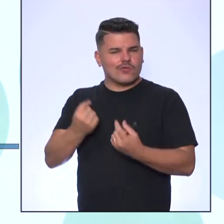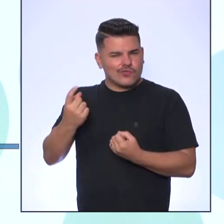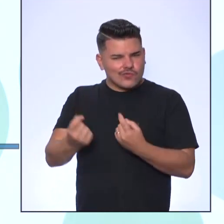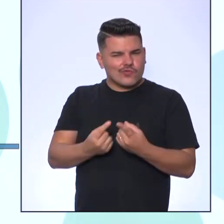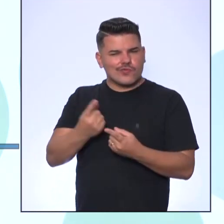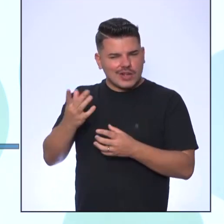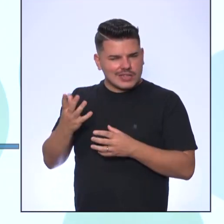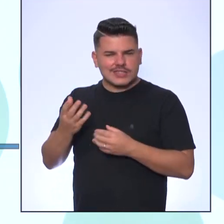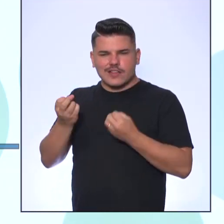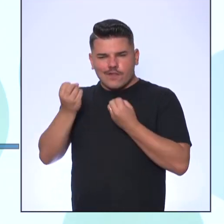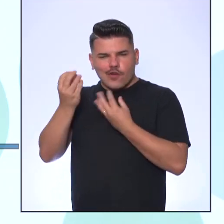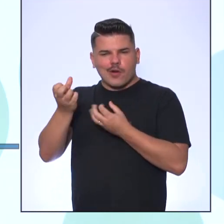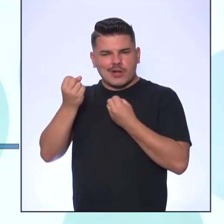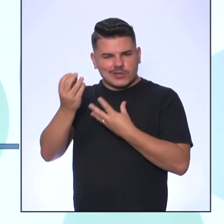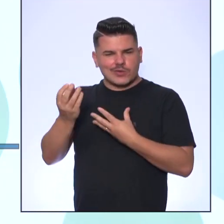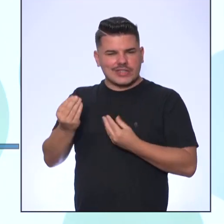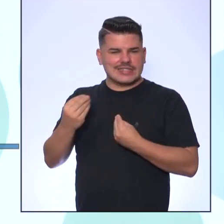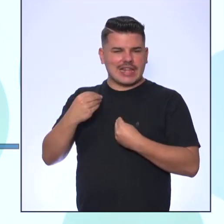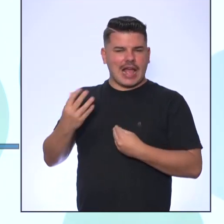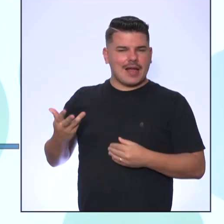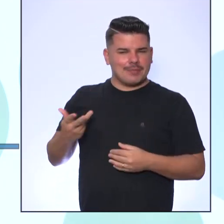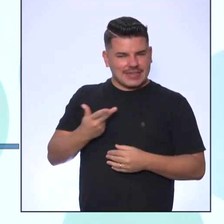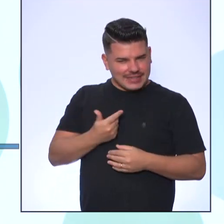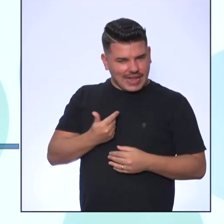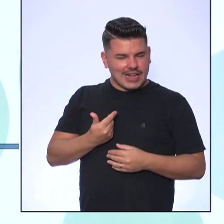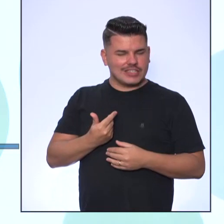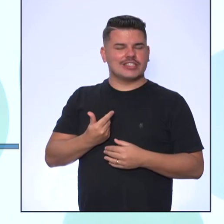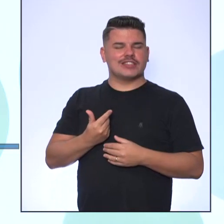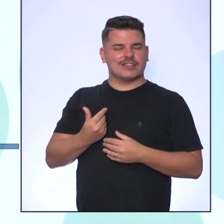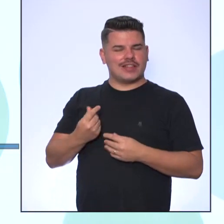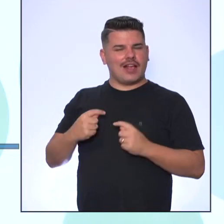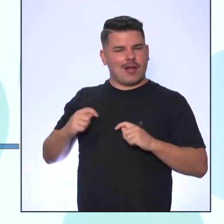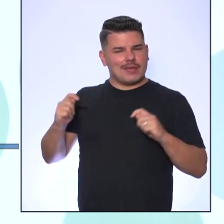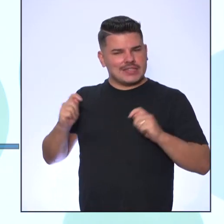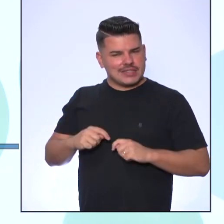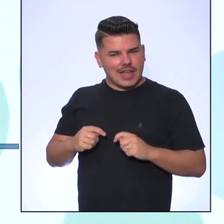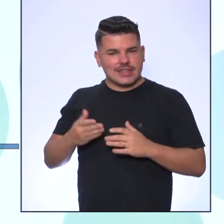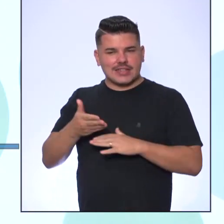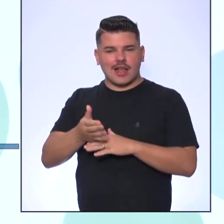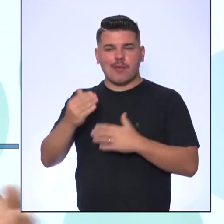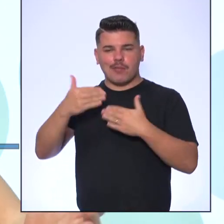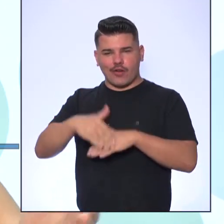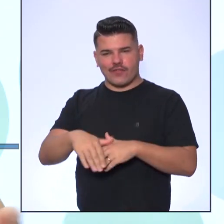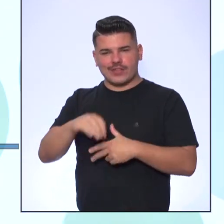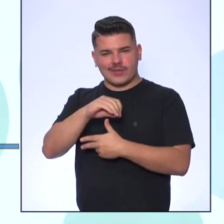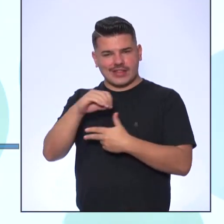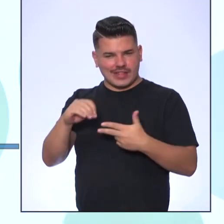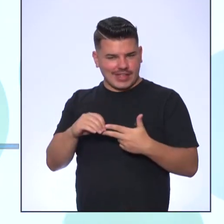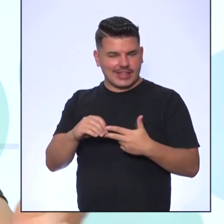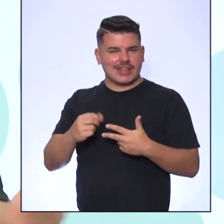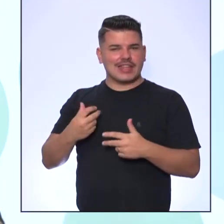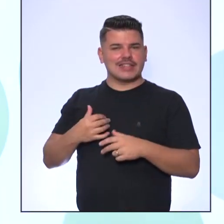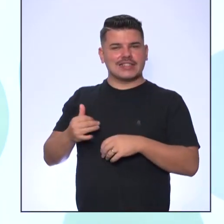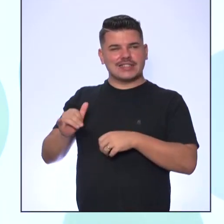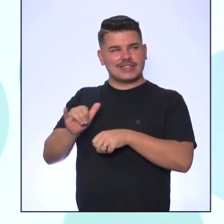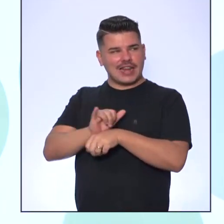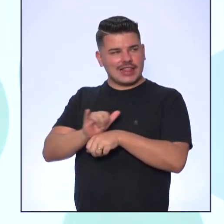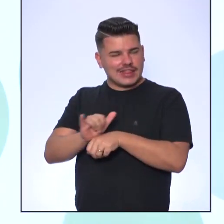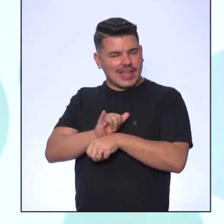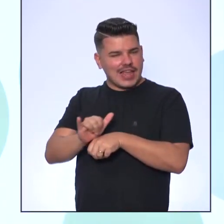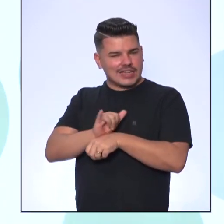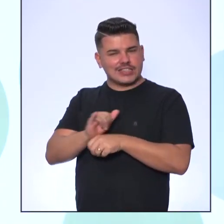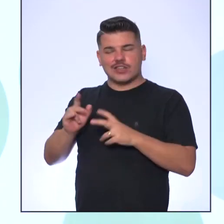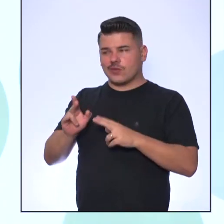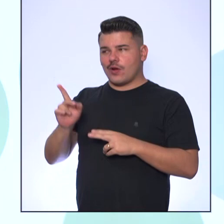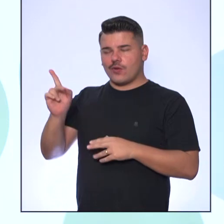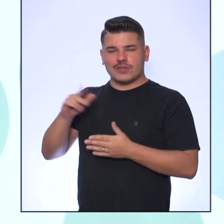habilidades dentro do Enem, são muito corriqueiros, né? Aquela estratégia, né, que o secretário